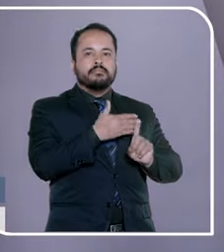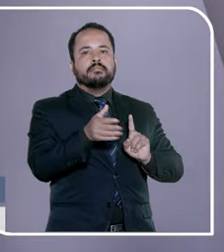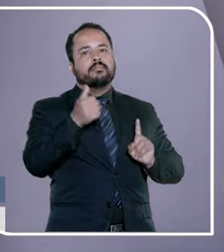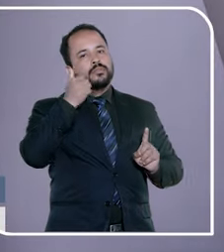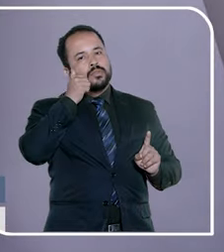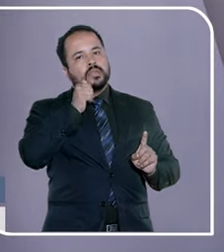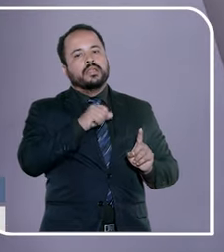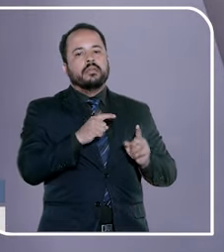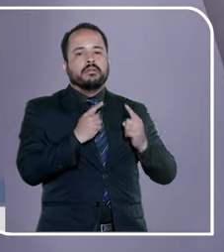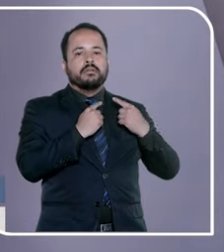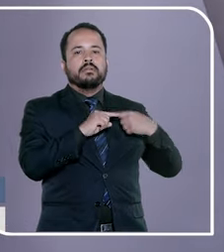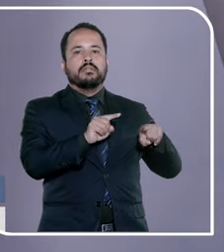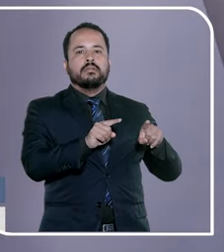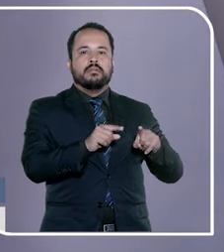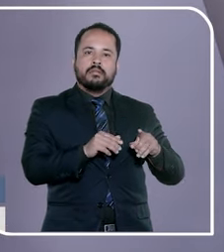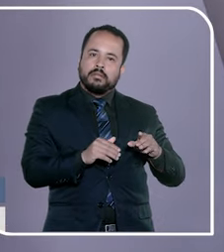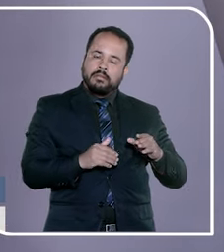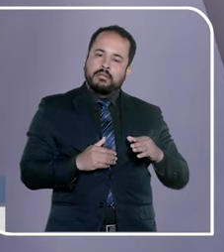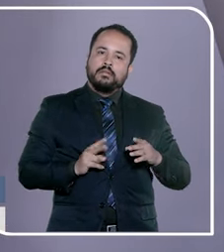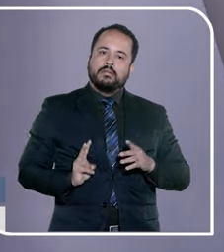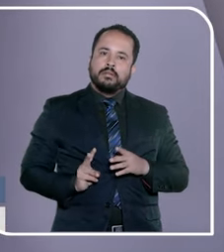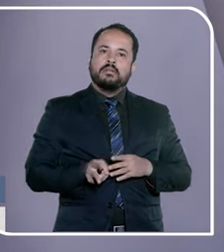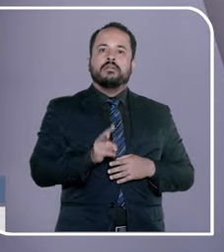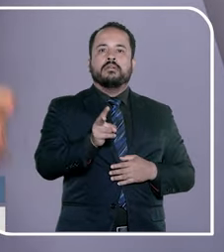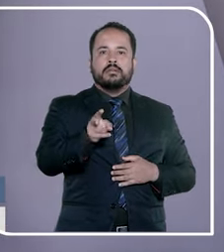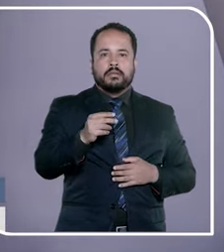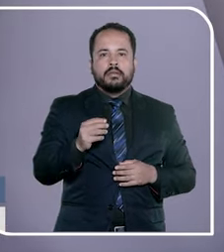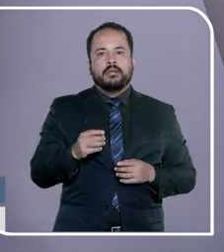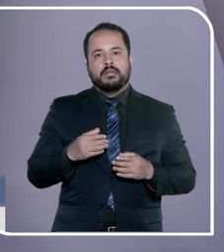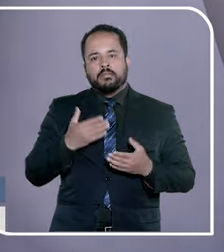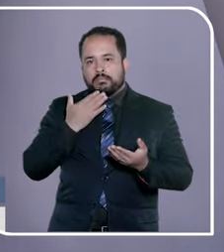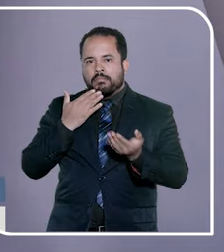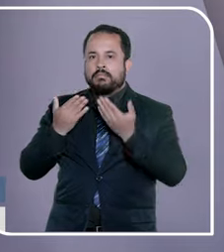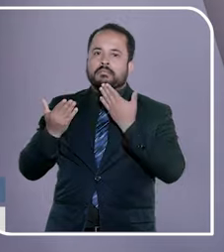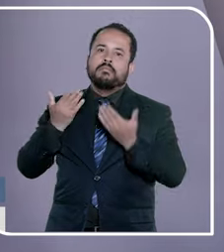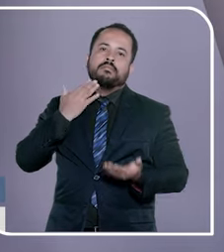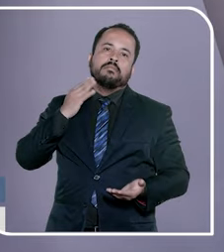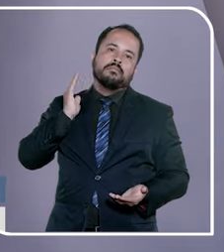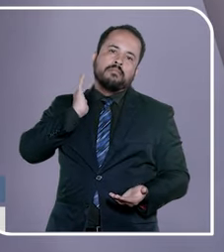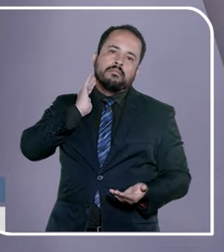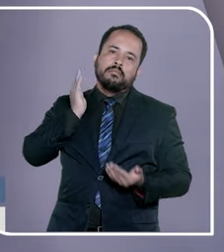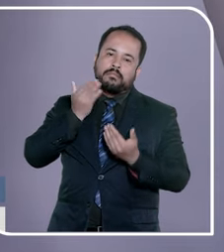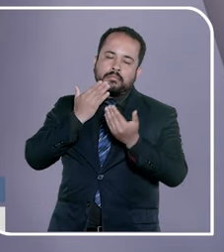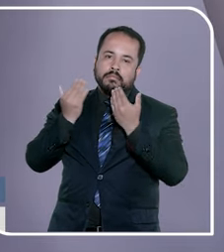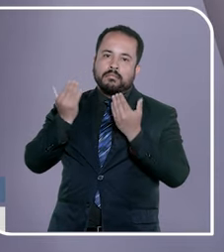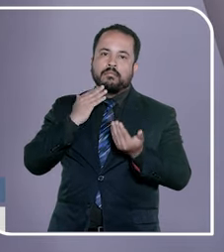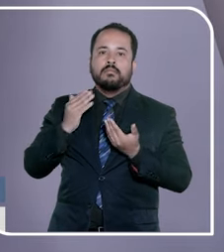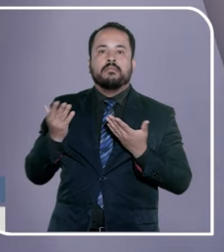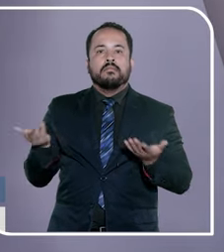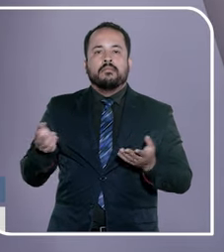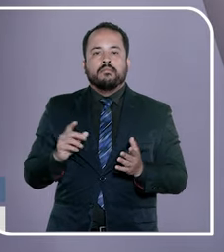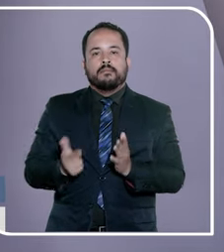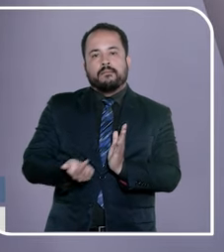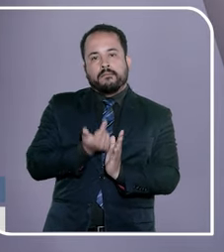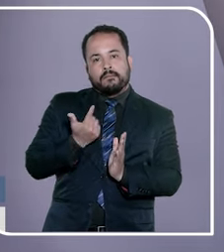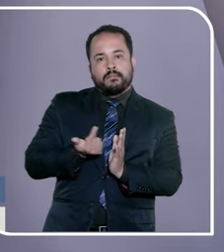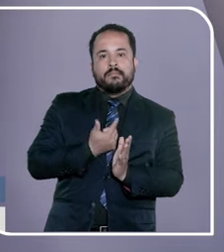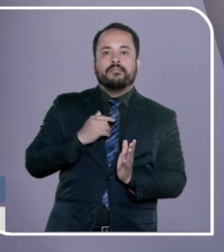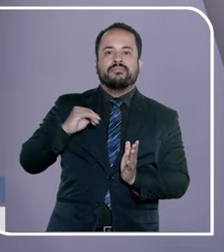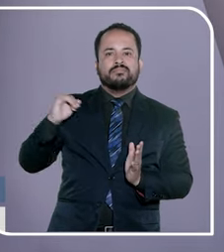bom mas avançando aqui no nosso bate-papo nas situações elencadas no livro insignificância penal